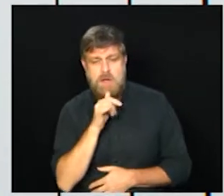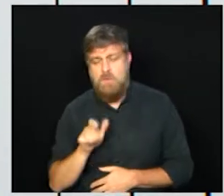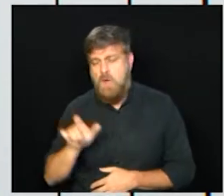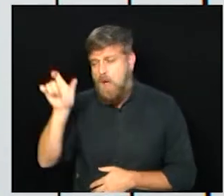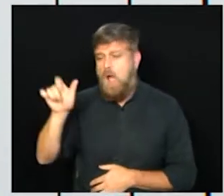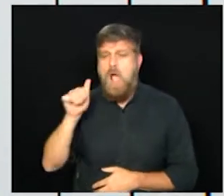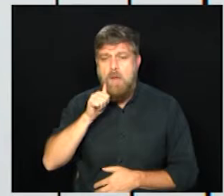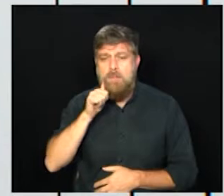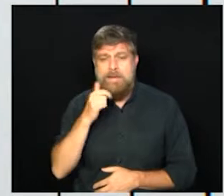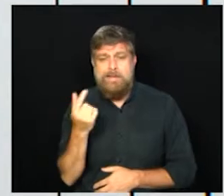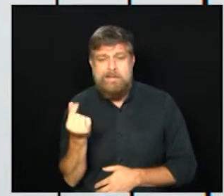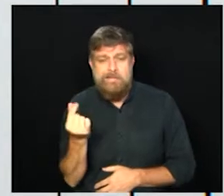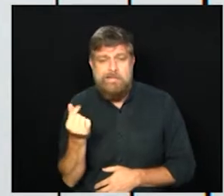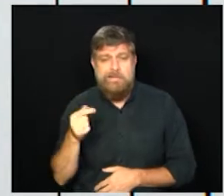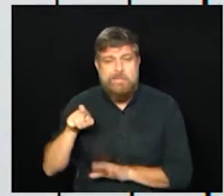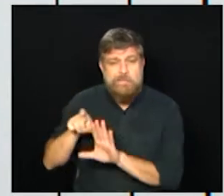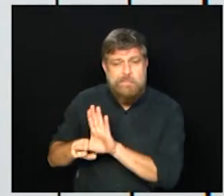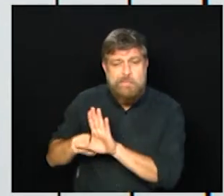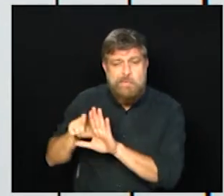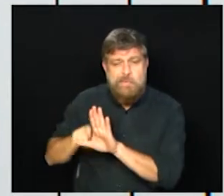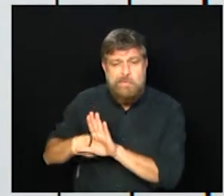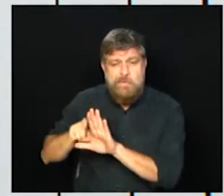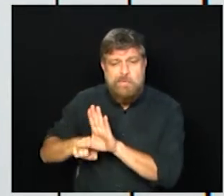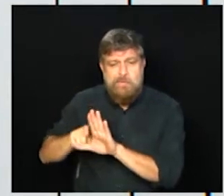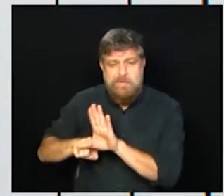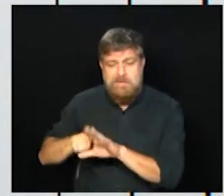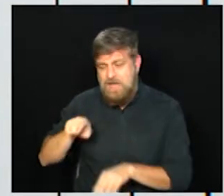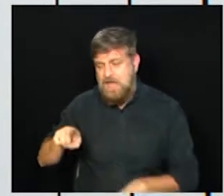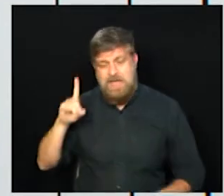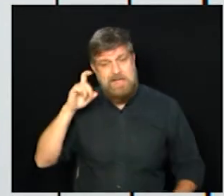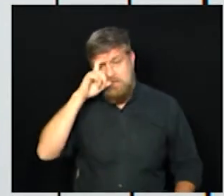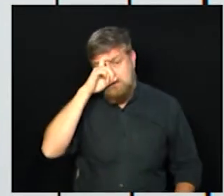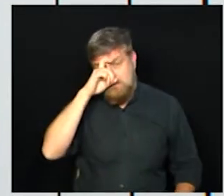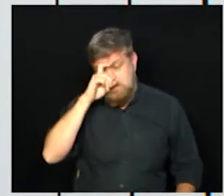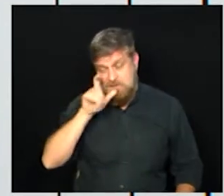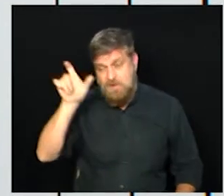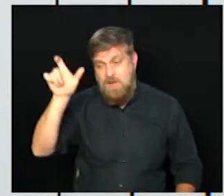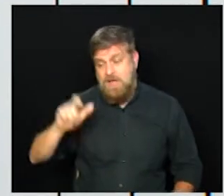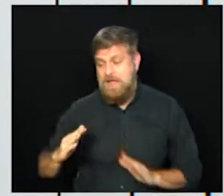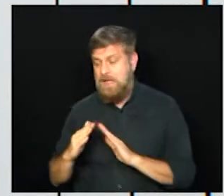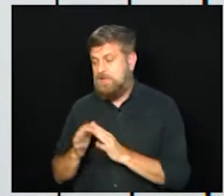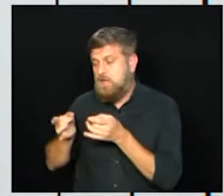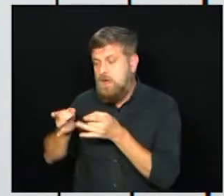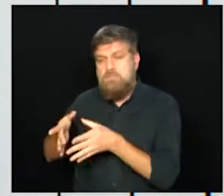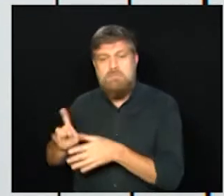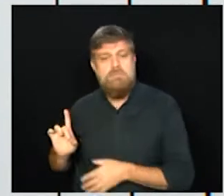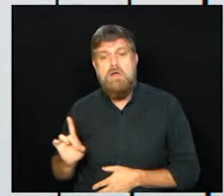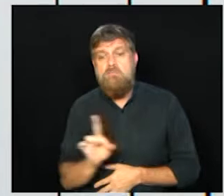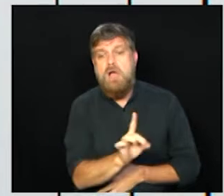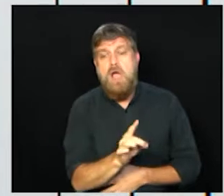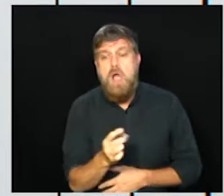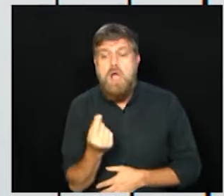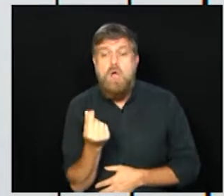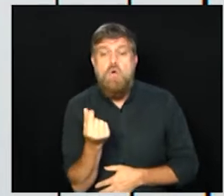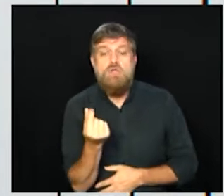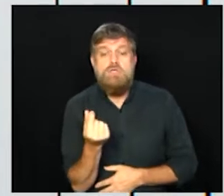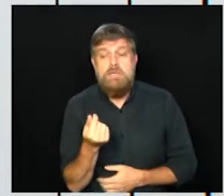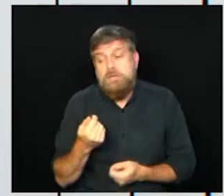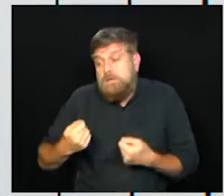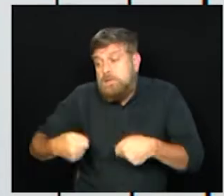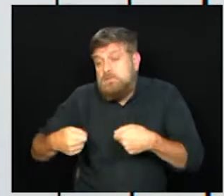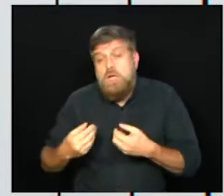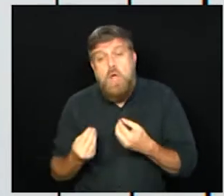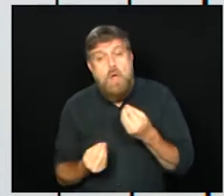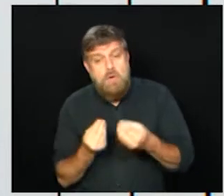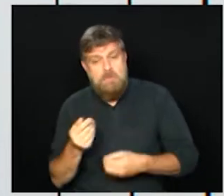depende financeiramente do seu companheiro, é muito difícil sair de casa numa situação como essa. Então, mesmo quando